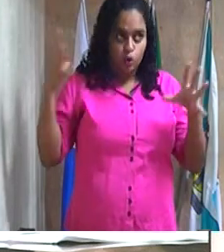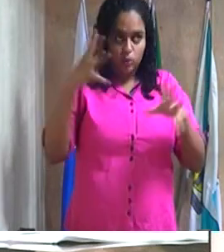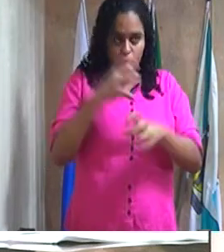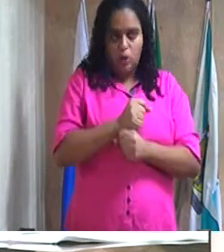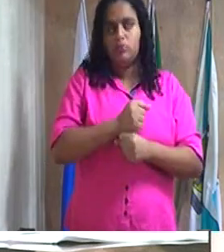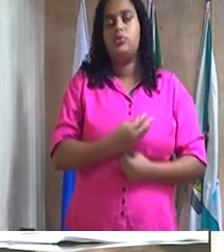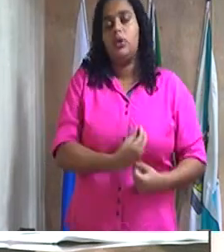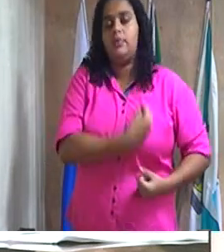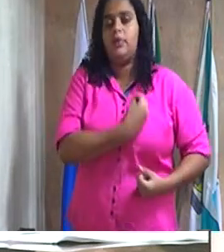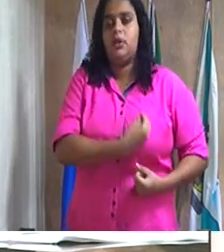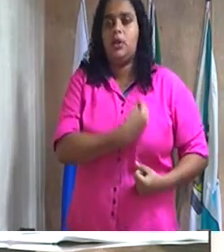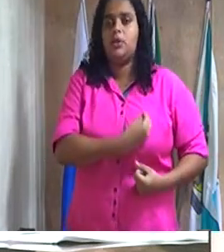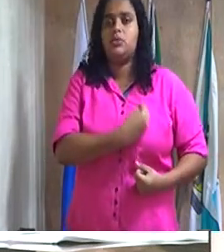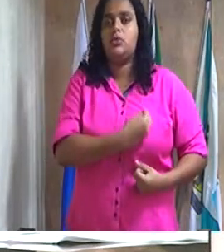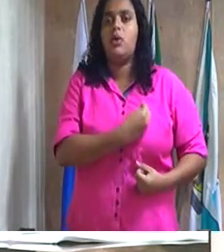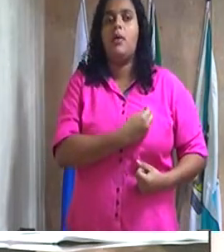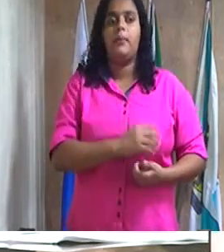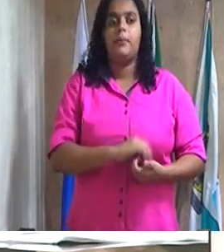favor.